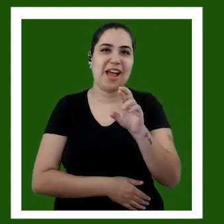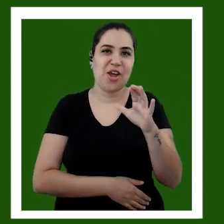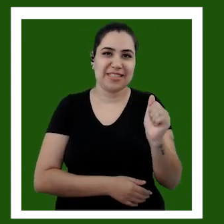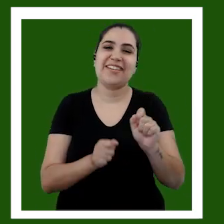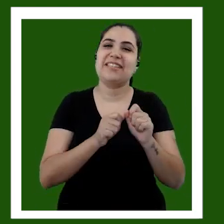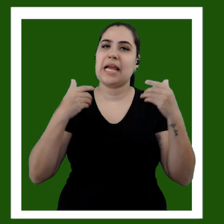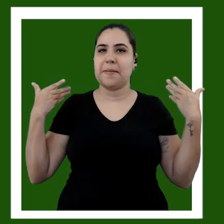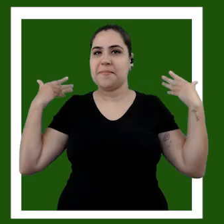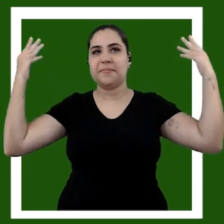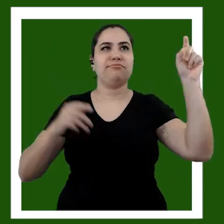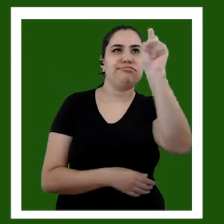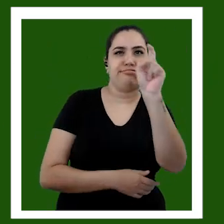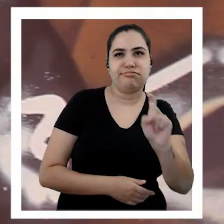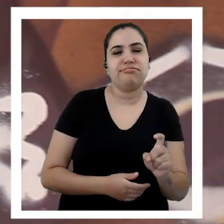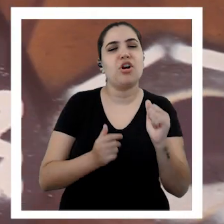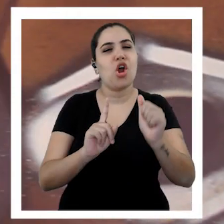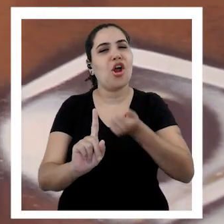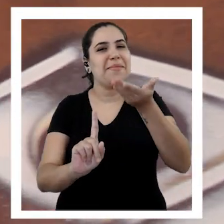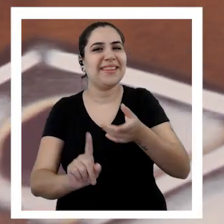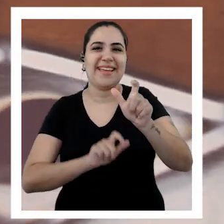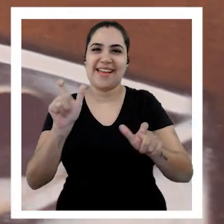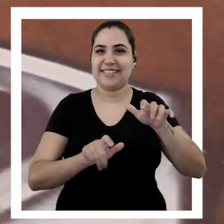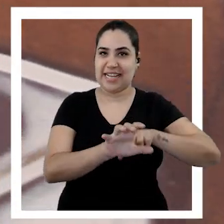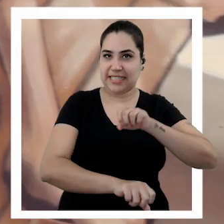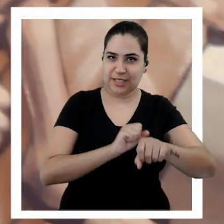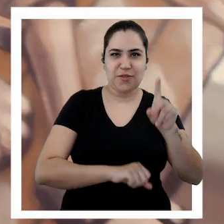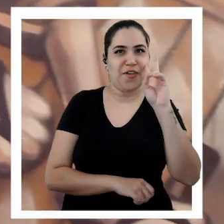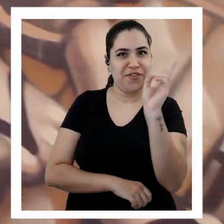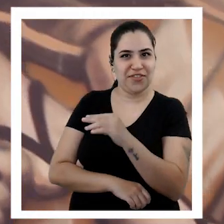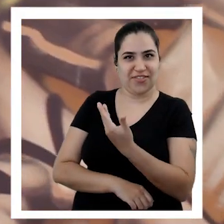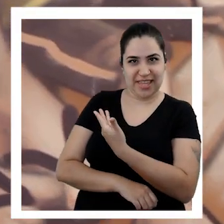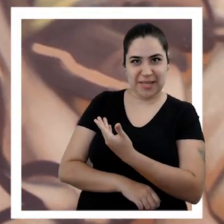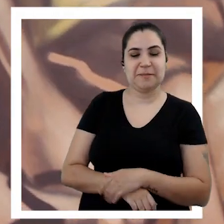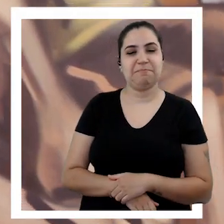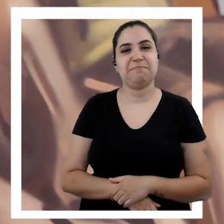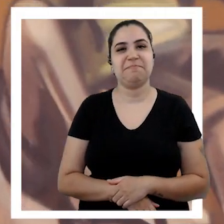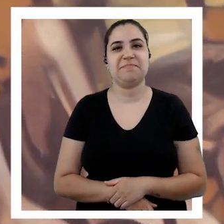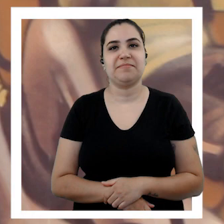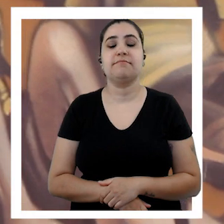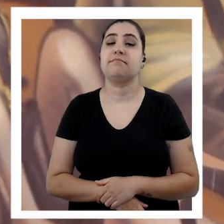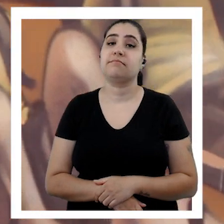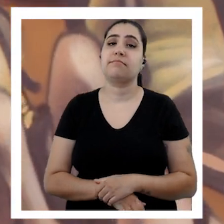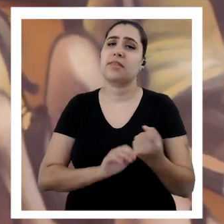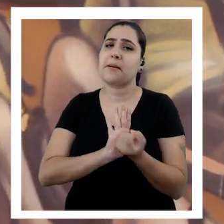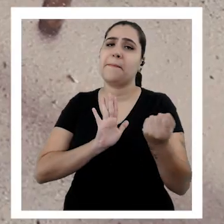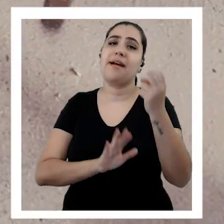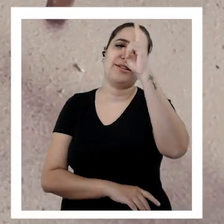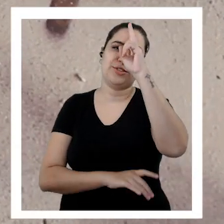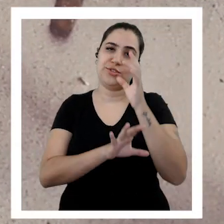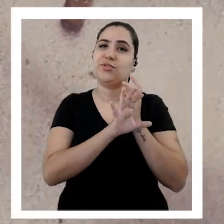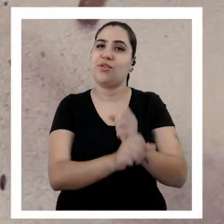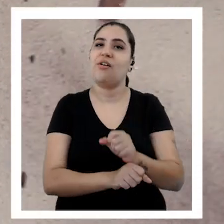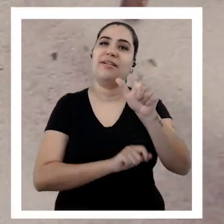Carroça fazer um painel aí em homenagem aos catadores. O painel aqui, como vocês podem ver, e retratando